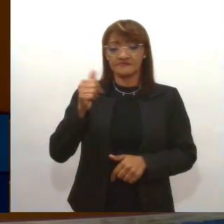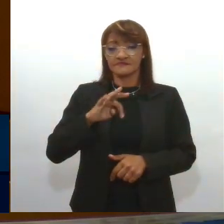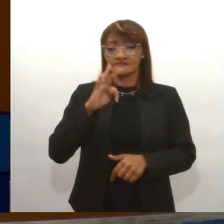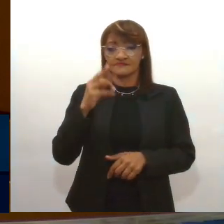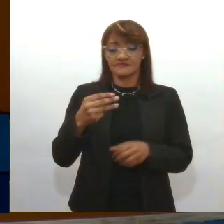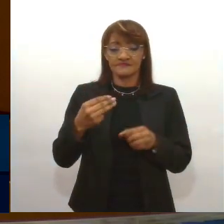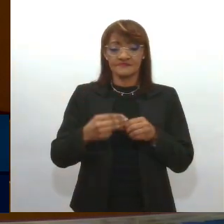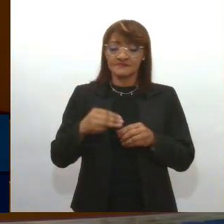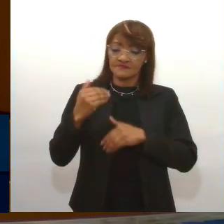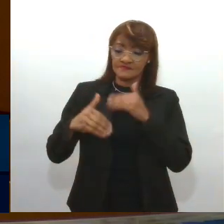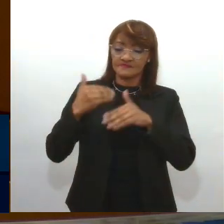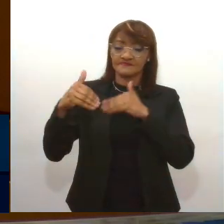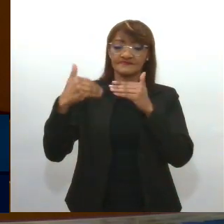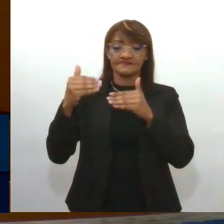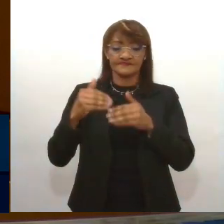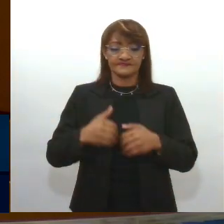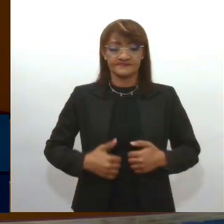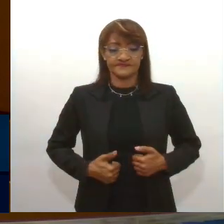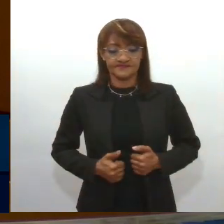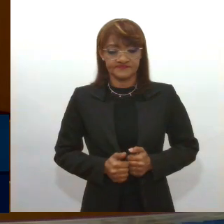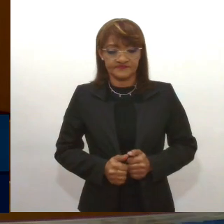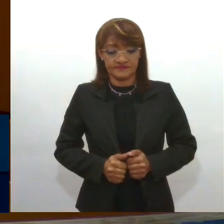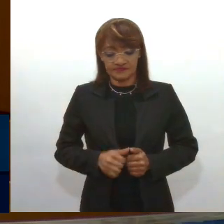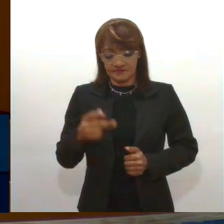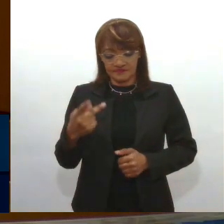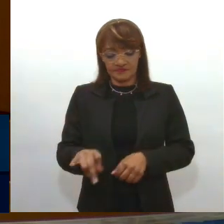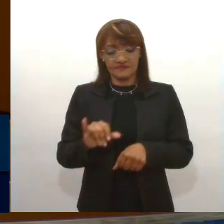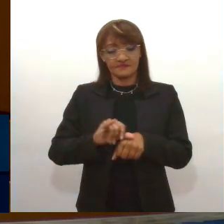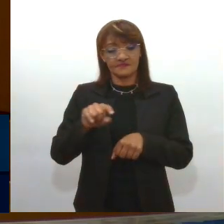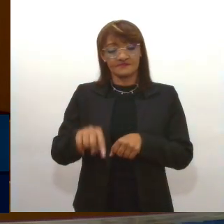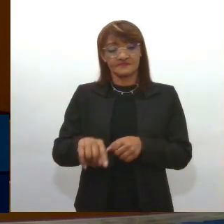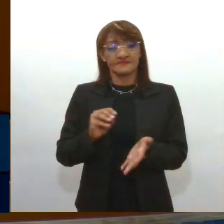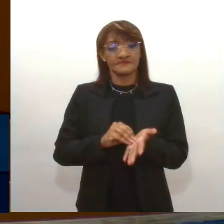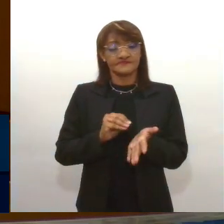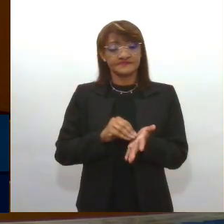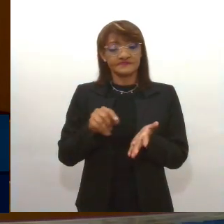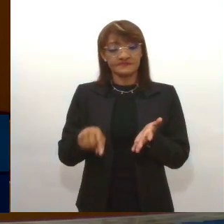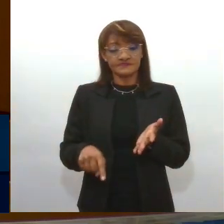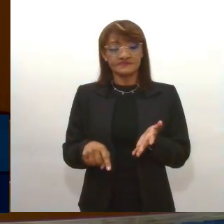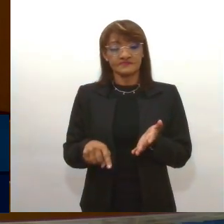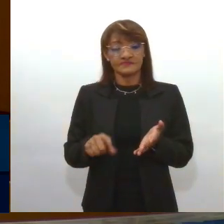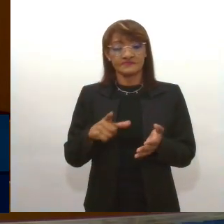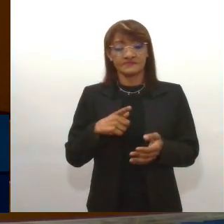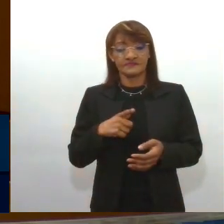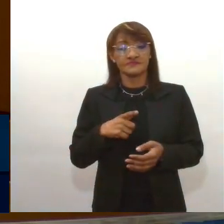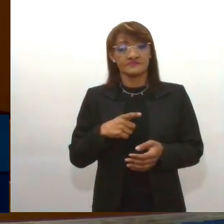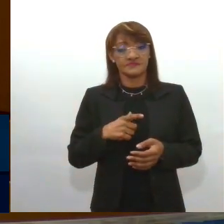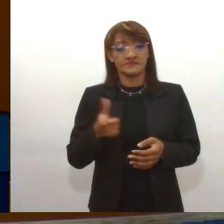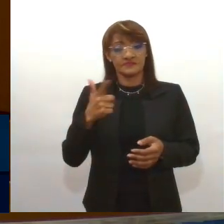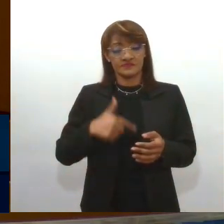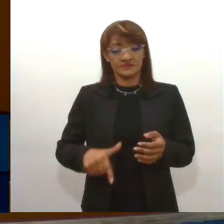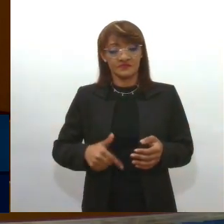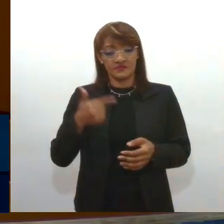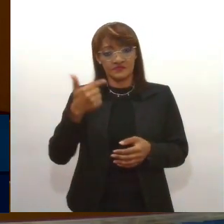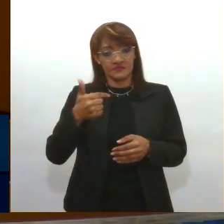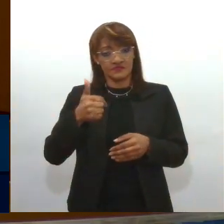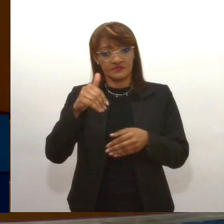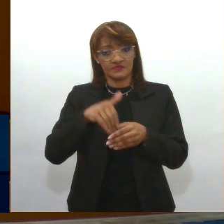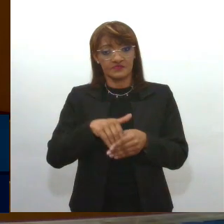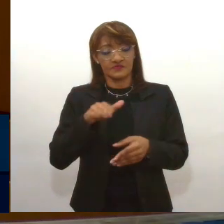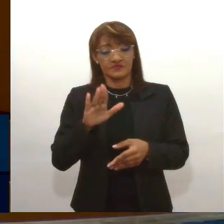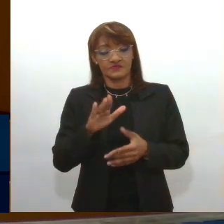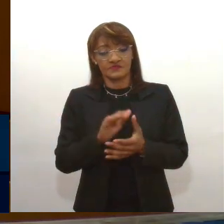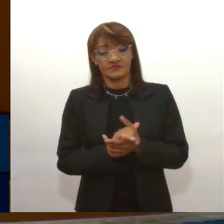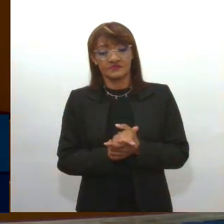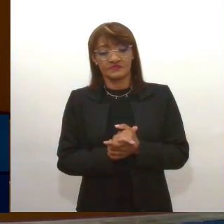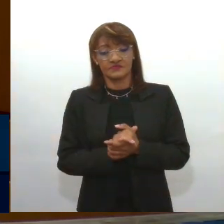a nossa capital o município de Aracaju Onde teremos um segundo turno e a população de Aracaju vai ter a